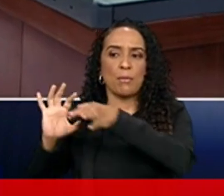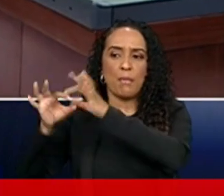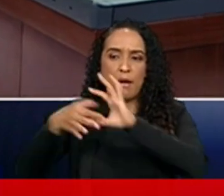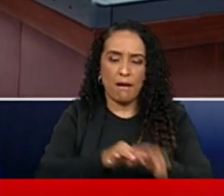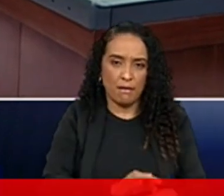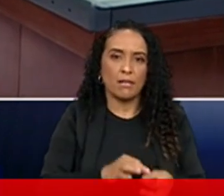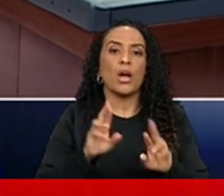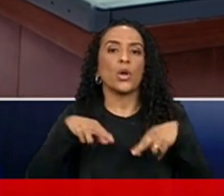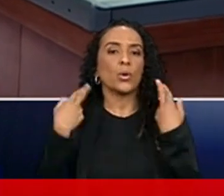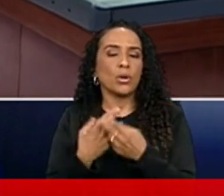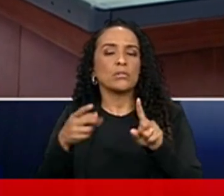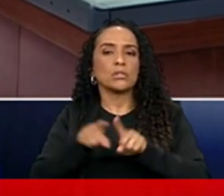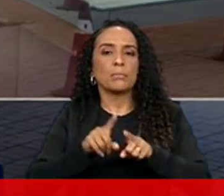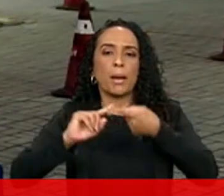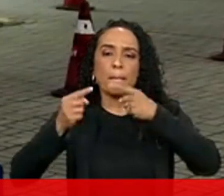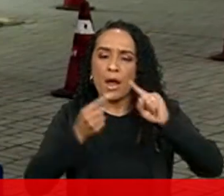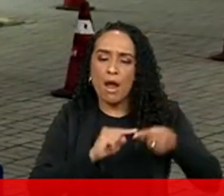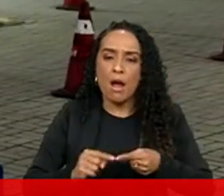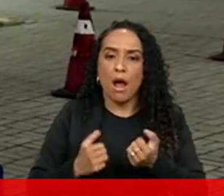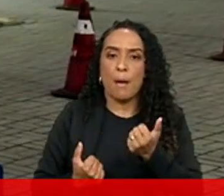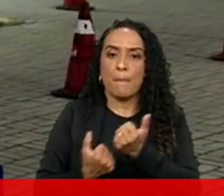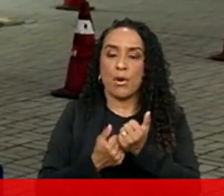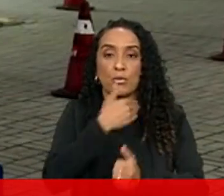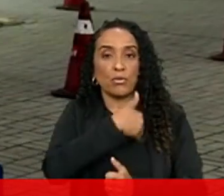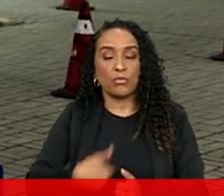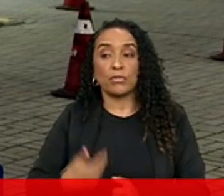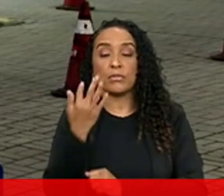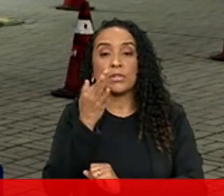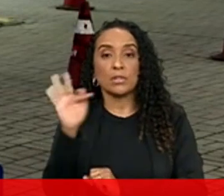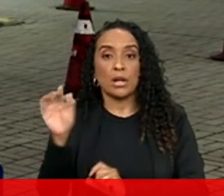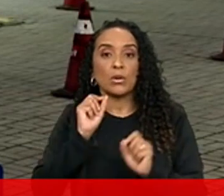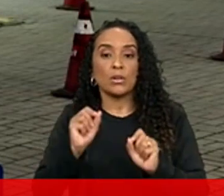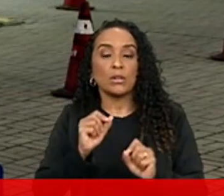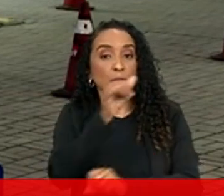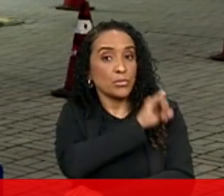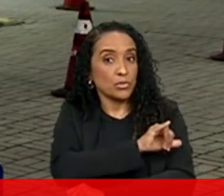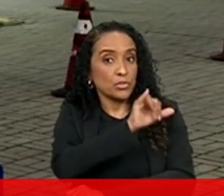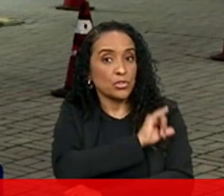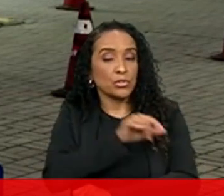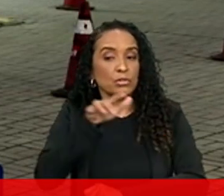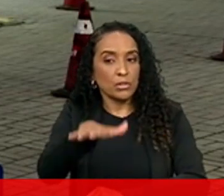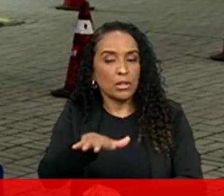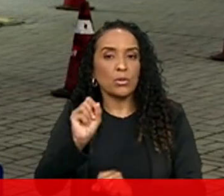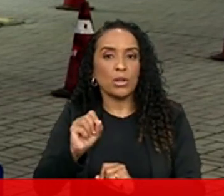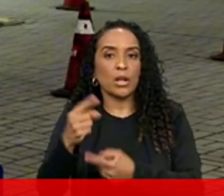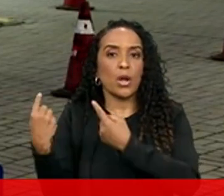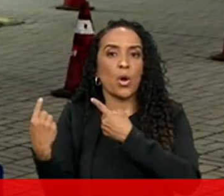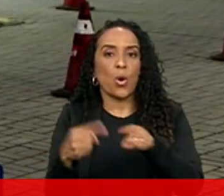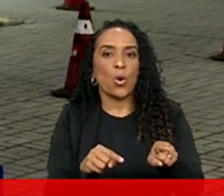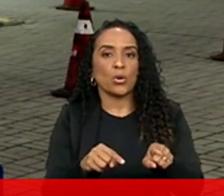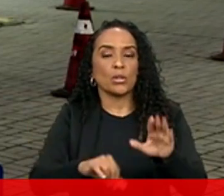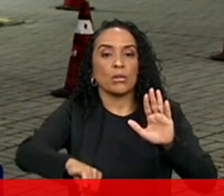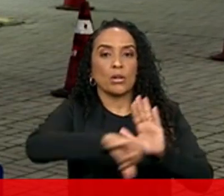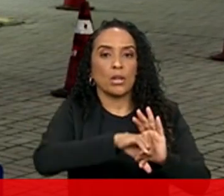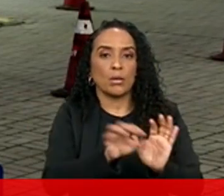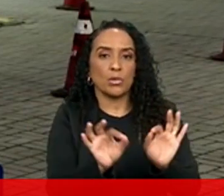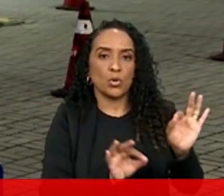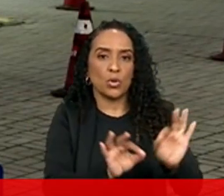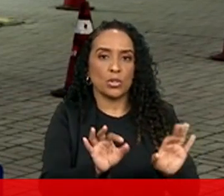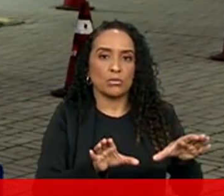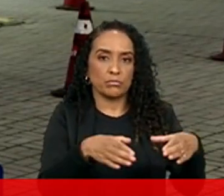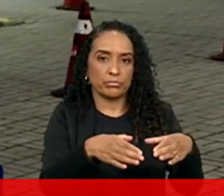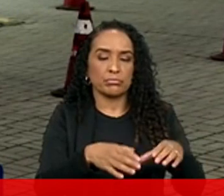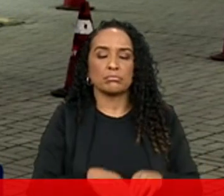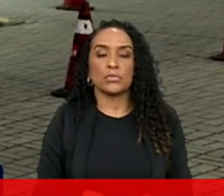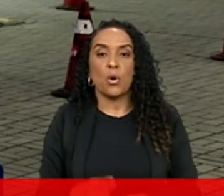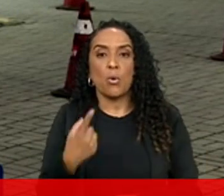reunião também tratou do apoio do governo federal para o Rio de Janeiro a fim de combater o crime organizado.